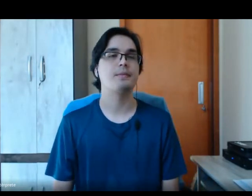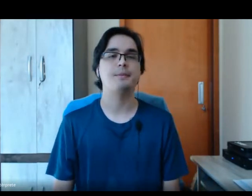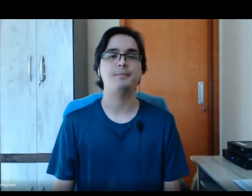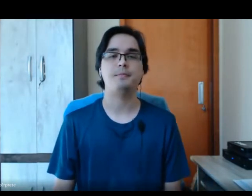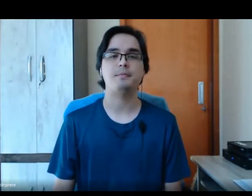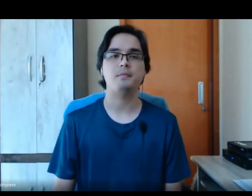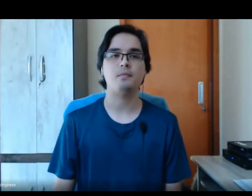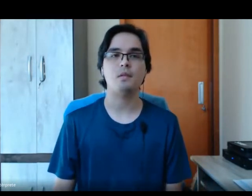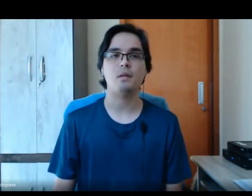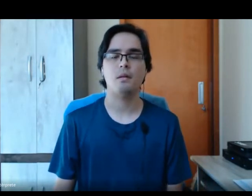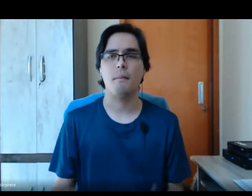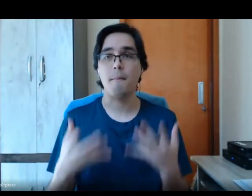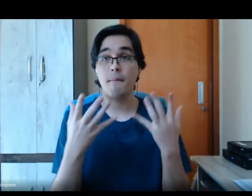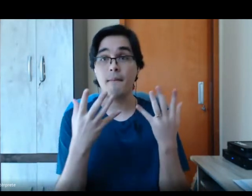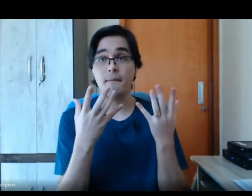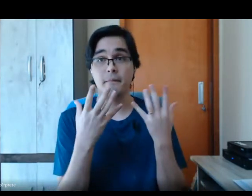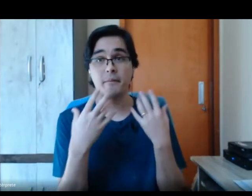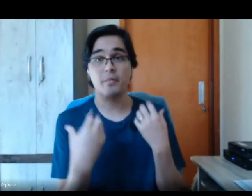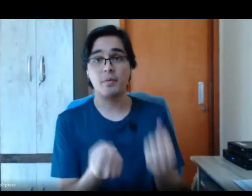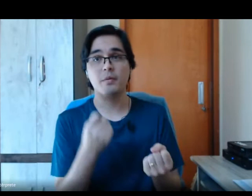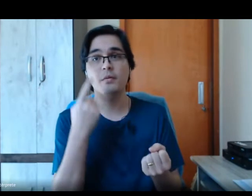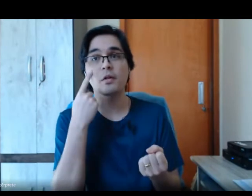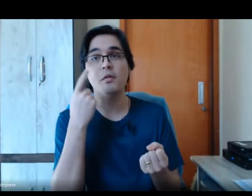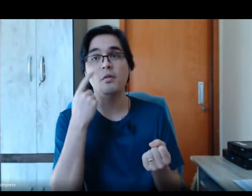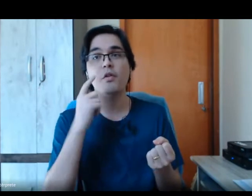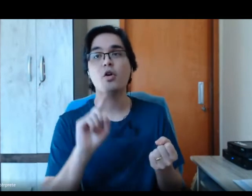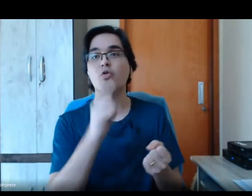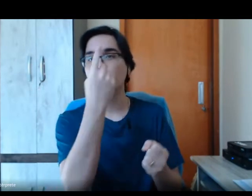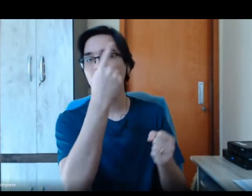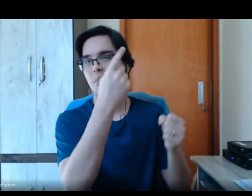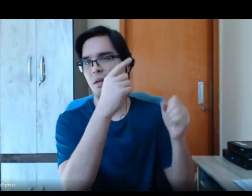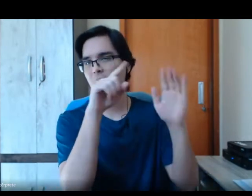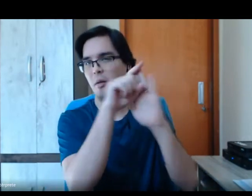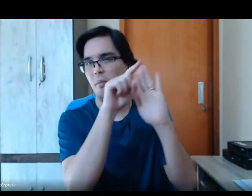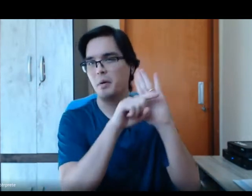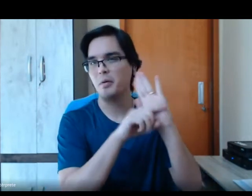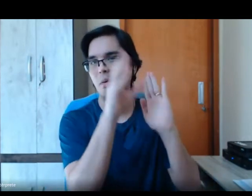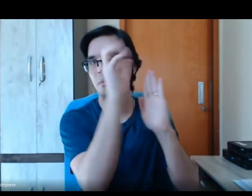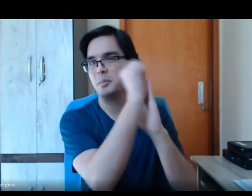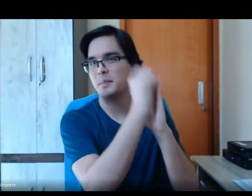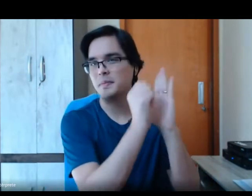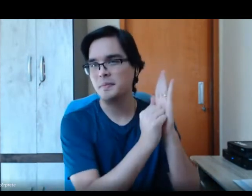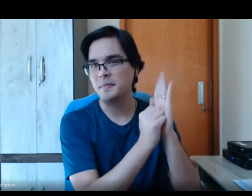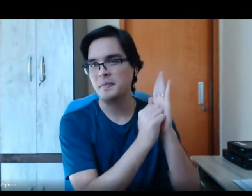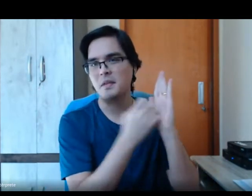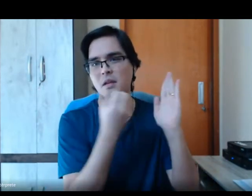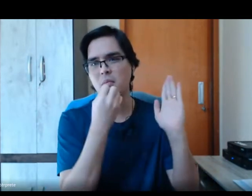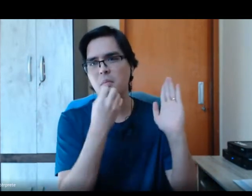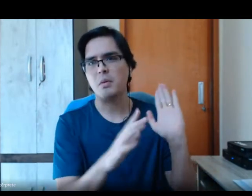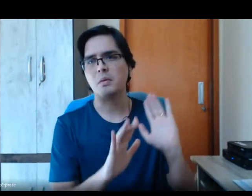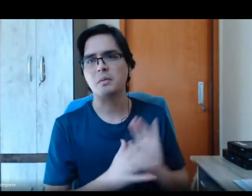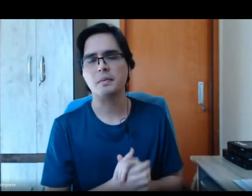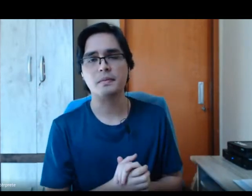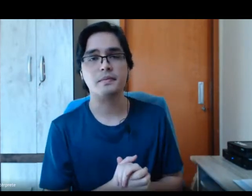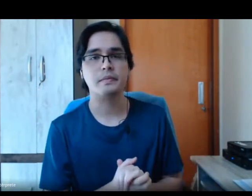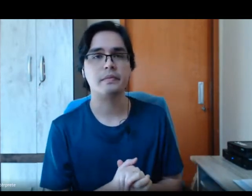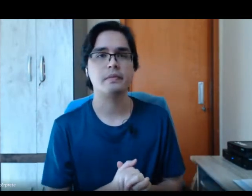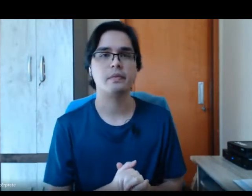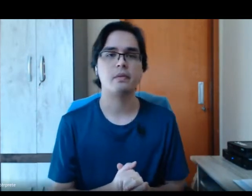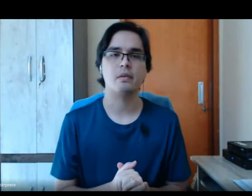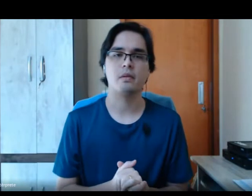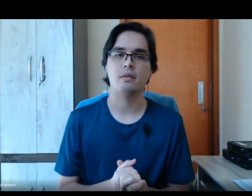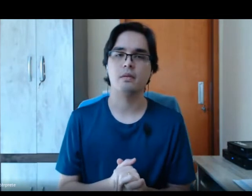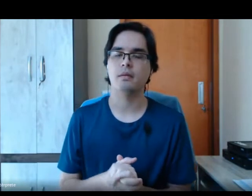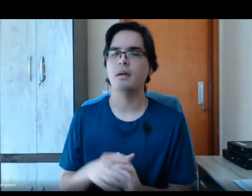professora Roberta perguntou sobre o modelo do SIGA, do plano de ensino do SIGA. Depois, o professor Felipe pediu para falar